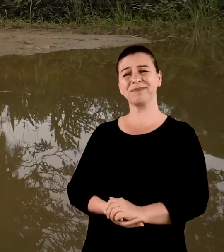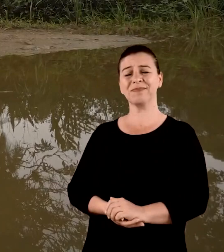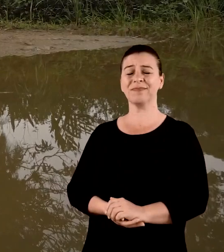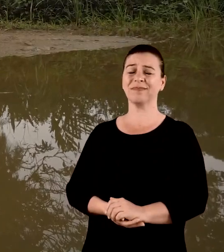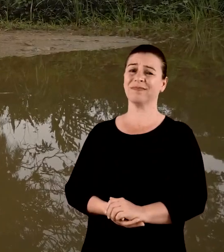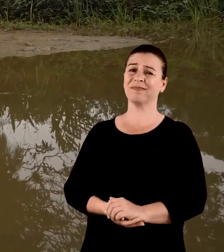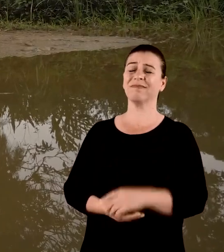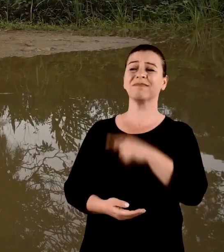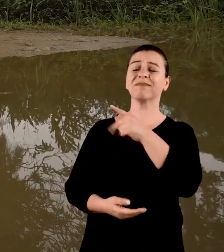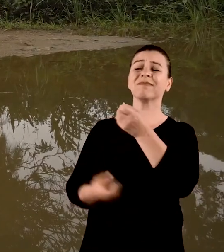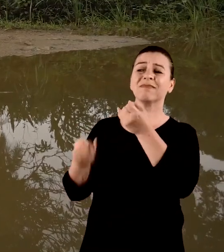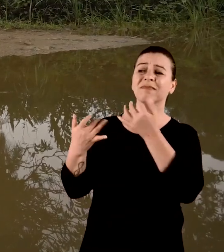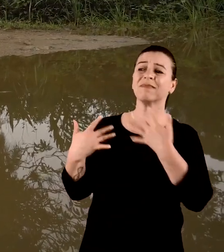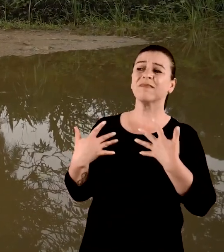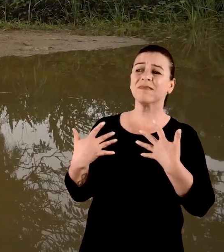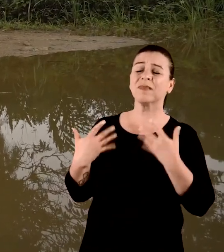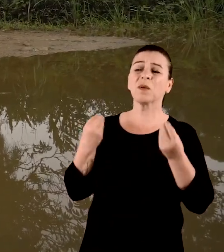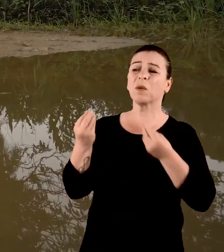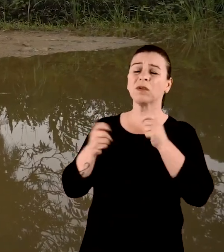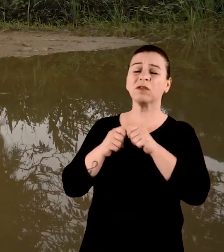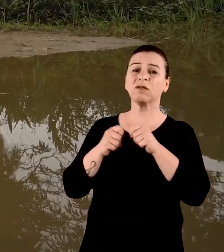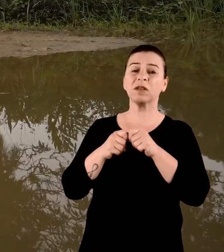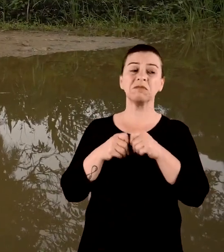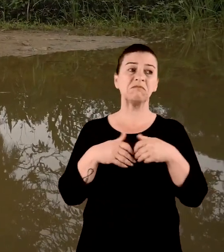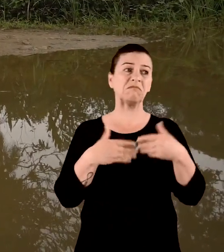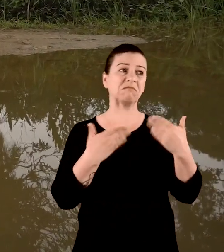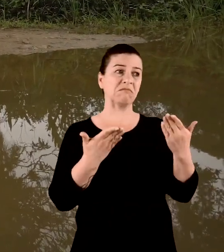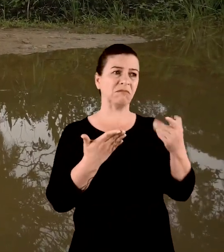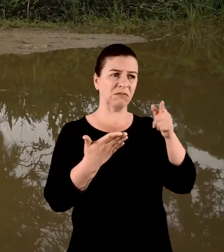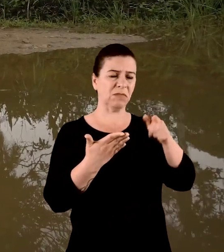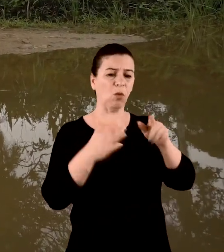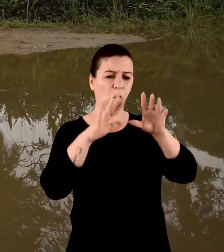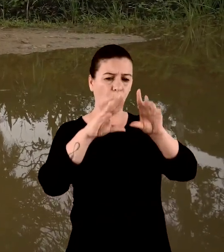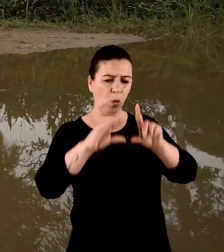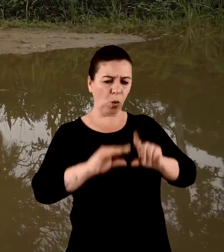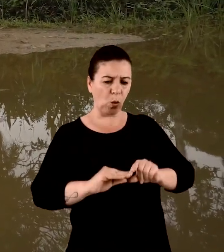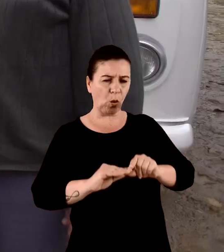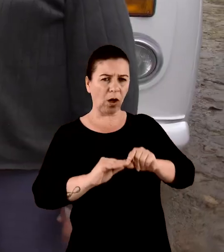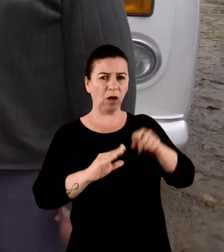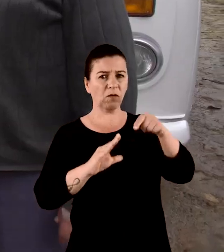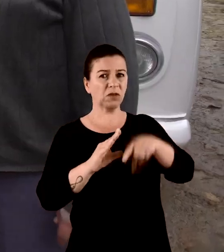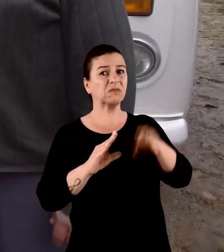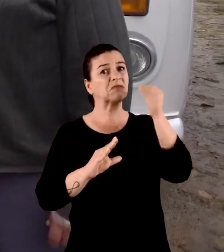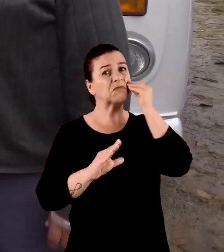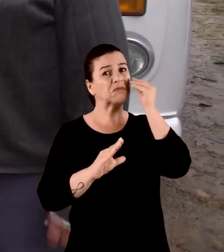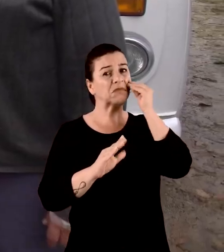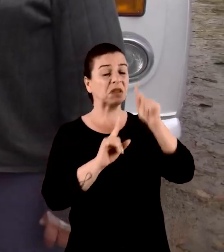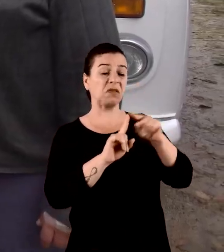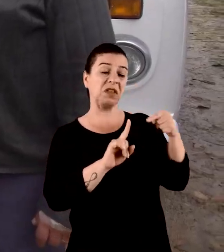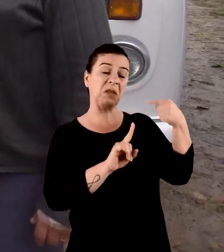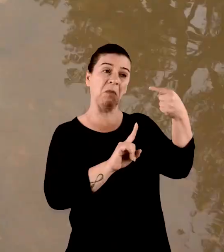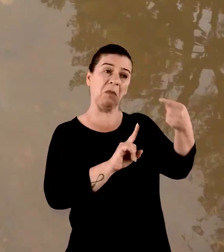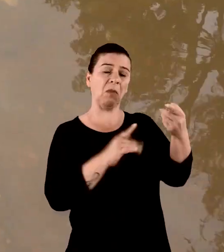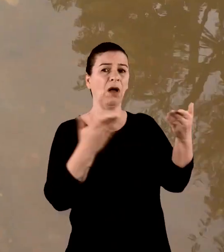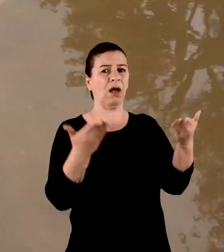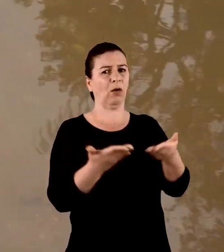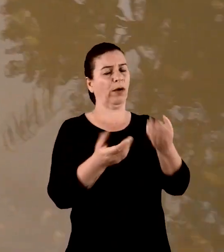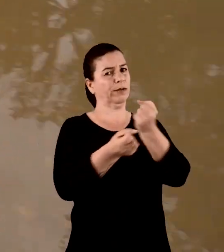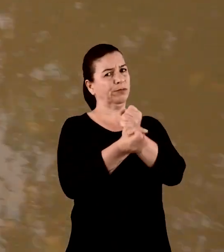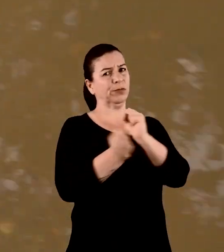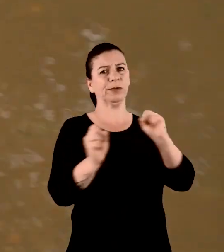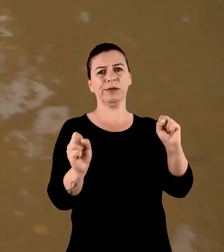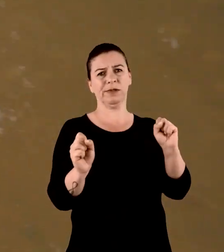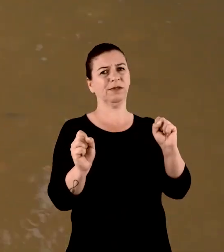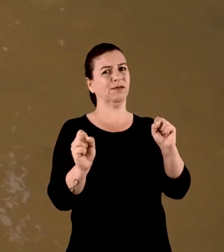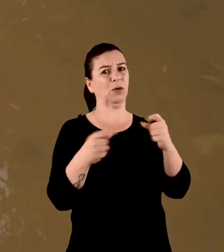Rapaz, Ai. o que você me diz? Como é Aí que a gente fundo, hein? faz? Aí é fundo. É fundo? Tentar, mas mais tarde um pouco. Agora tá